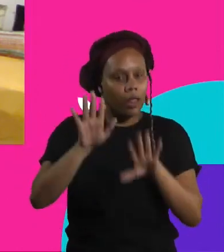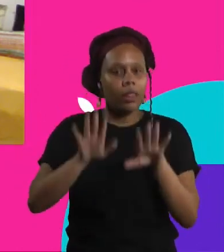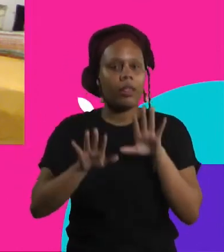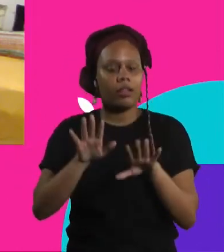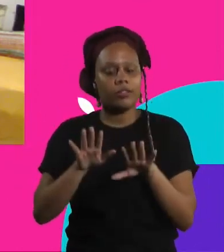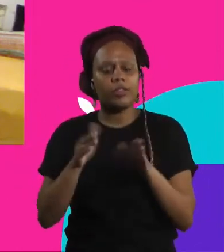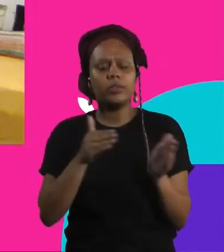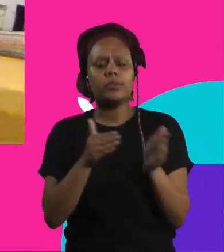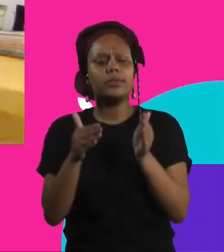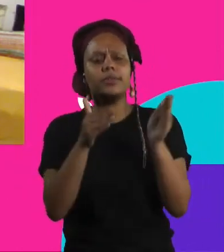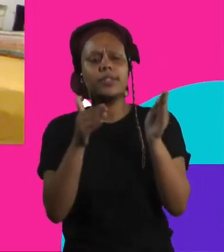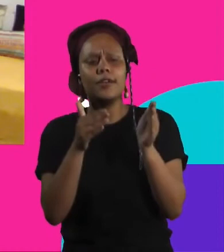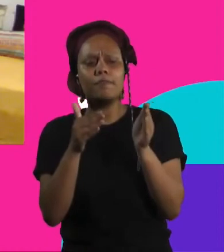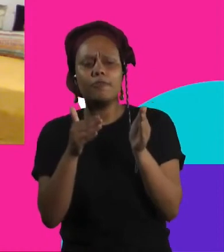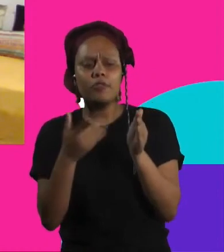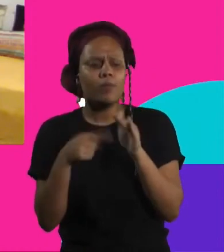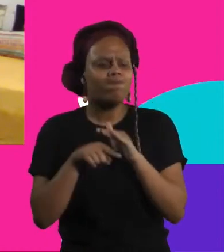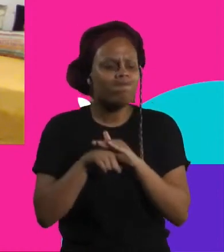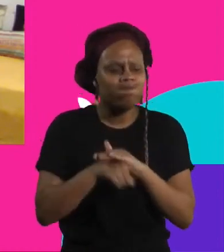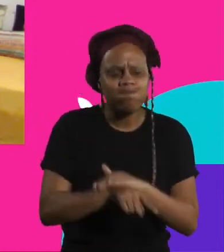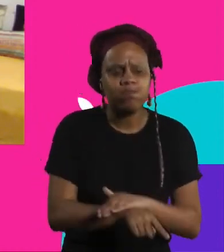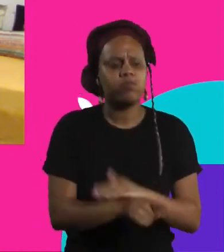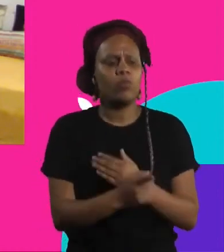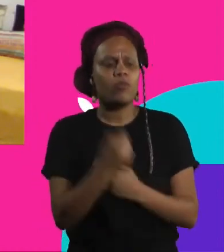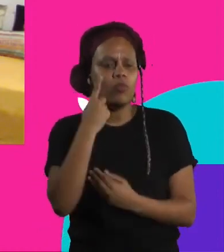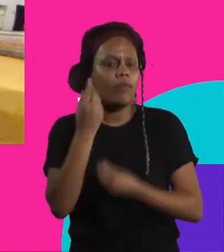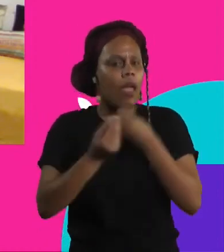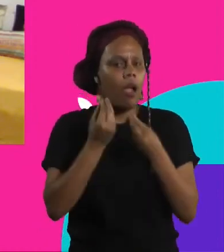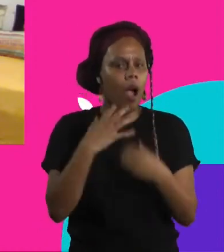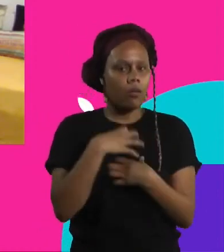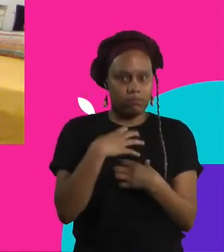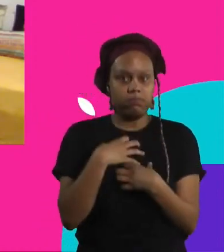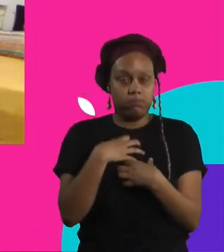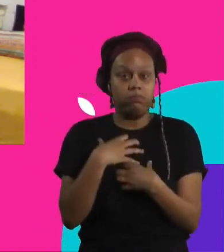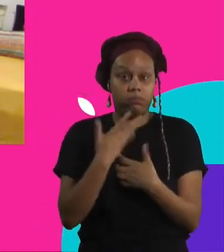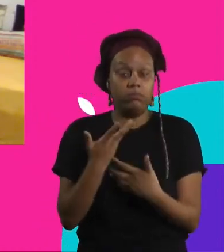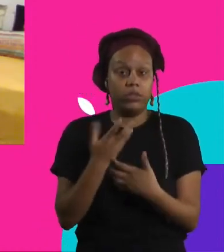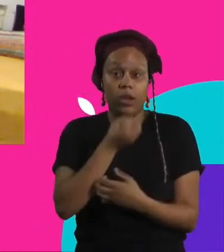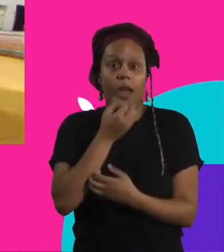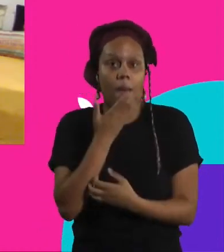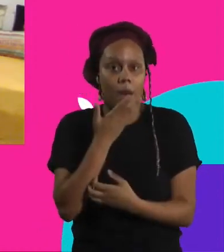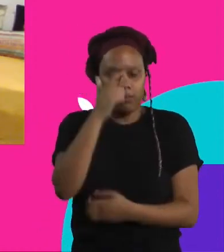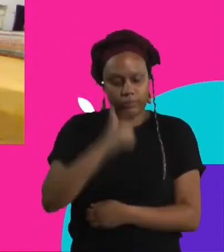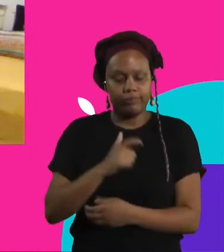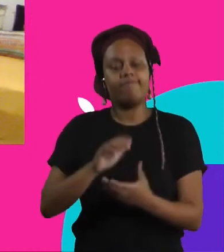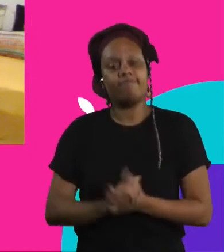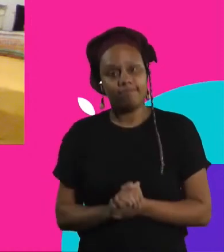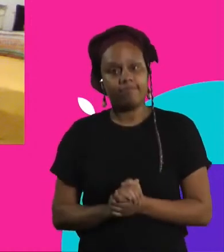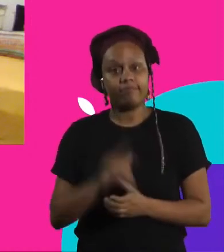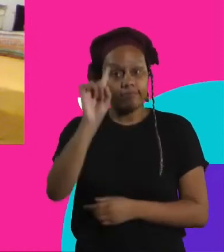caminho com mais propriedade, entendendo o que faz sentido para você nessa fase da vida, né? Isso é fundamental.